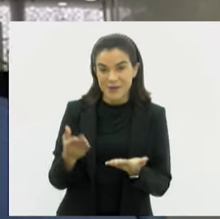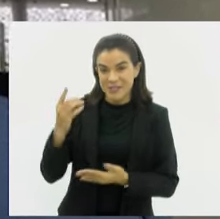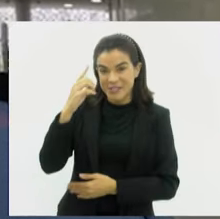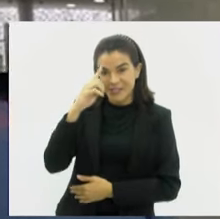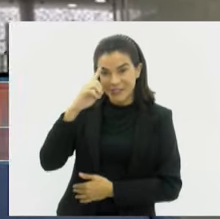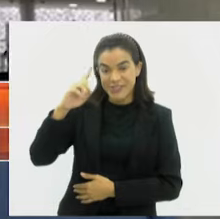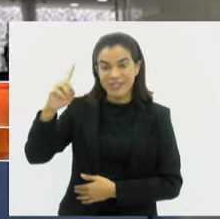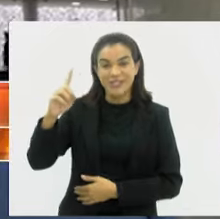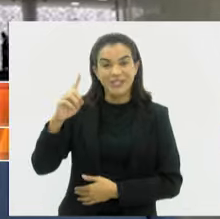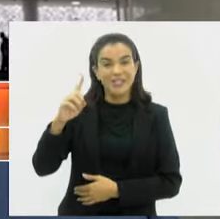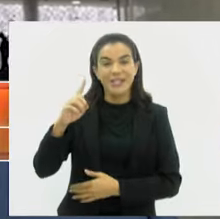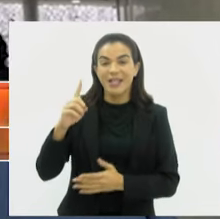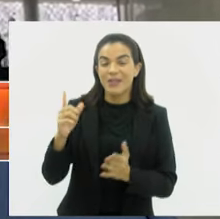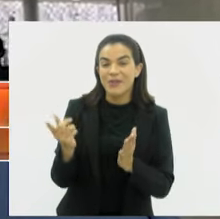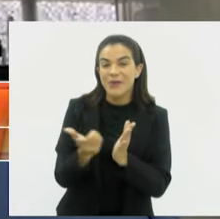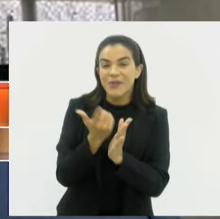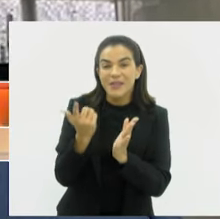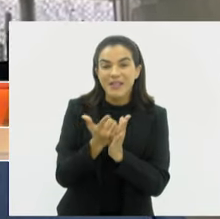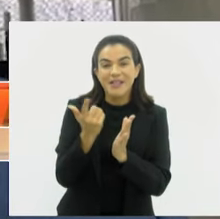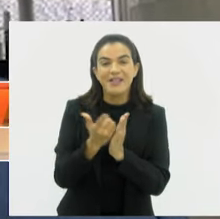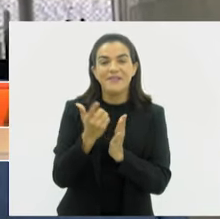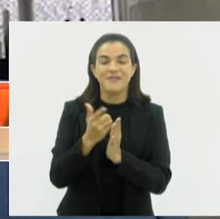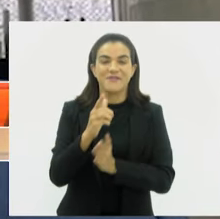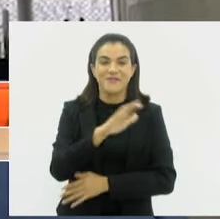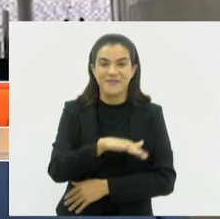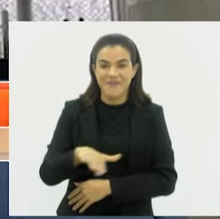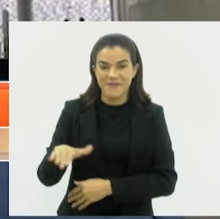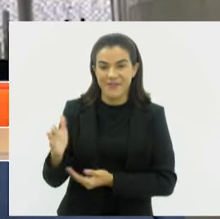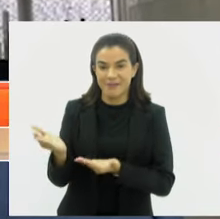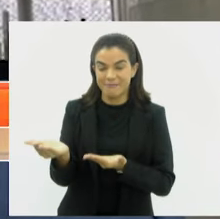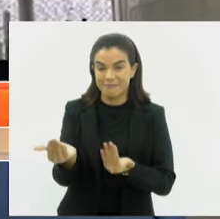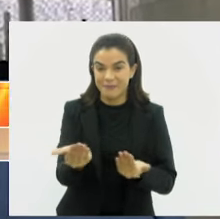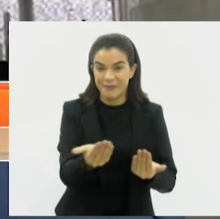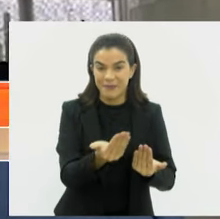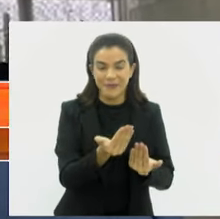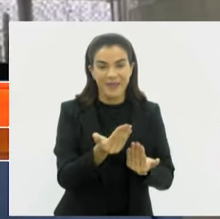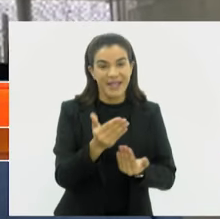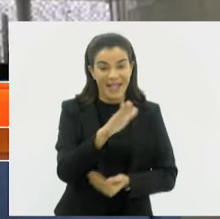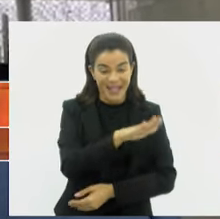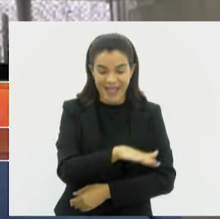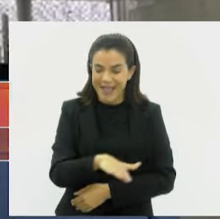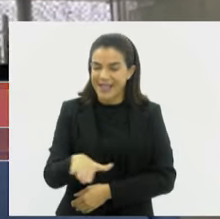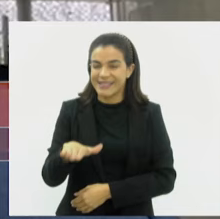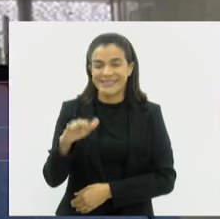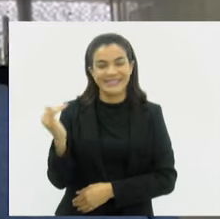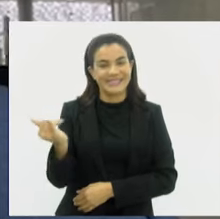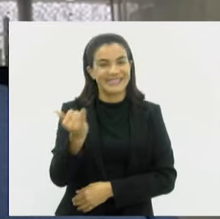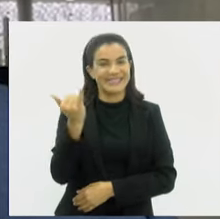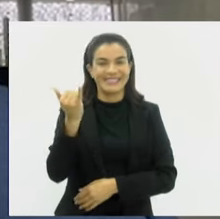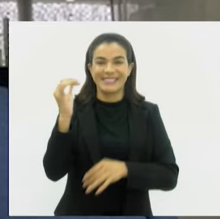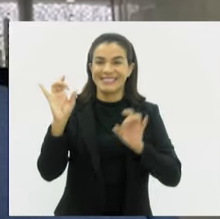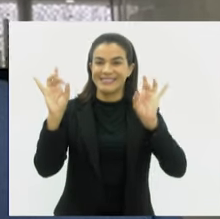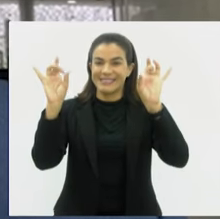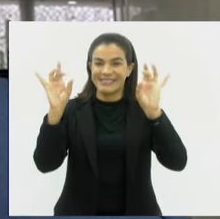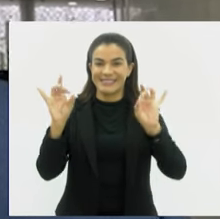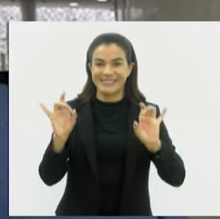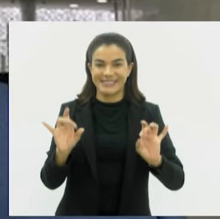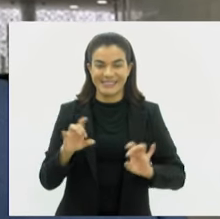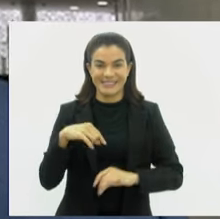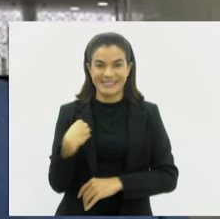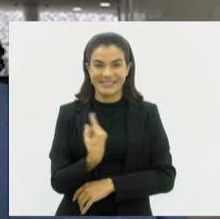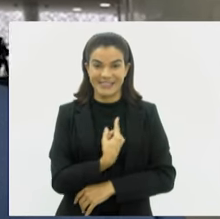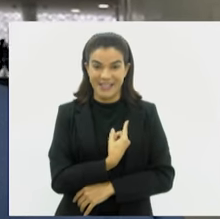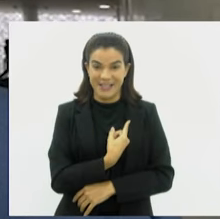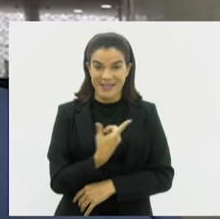Dia do Livro Infanto-Juvenil. Esse público é especial para nós, muito especial, porque se